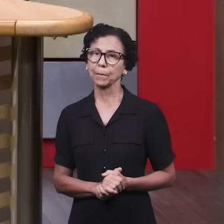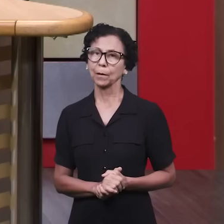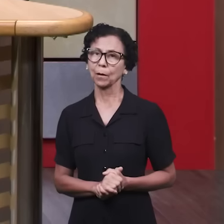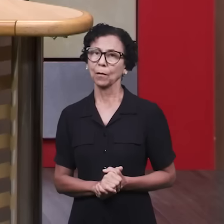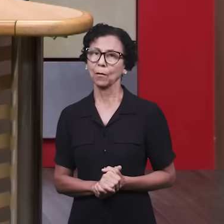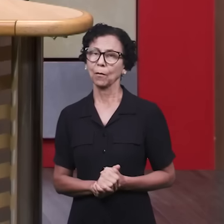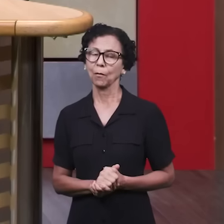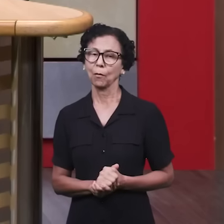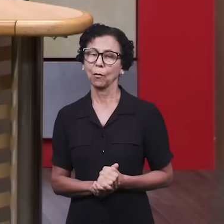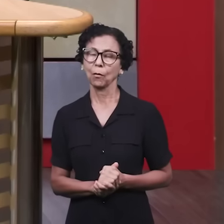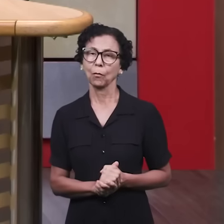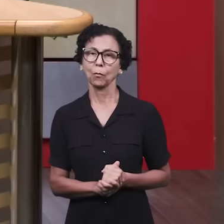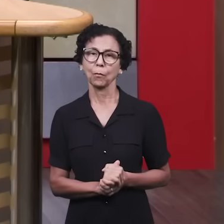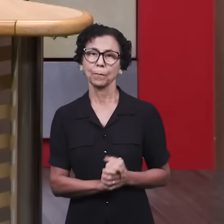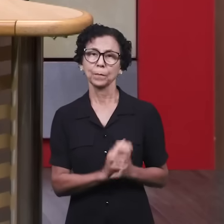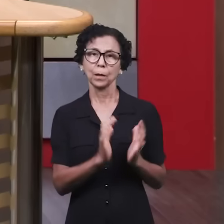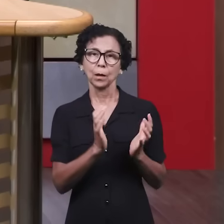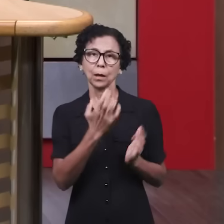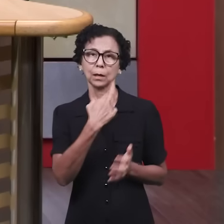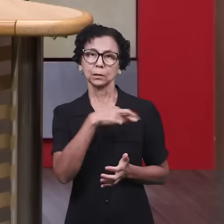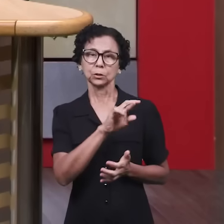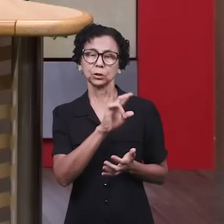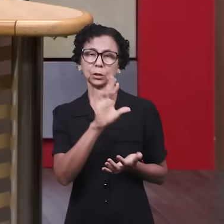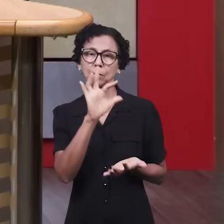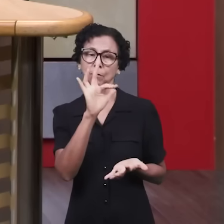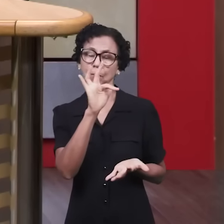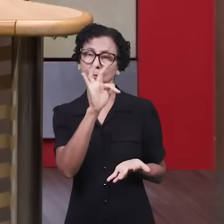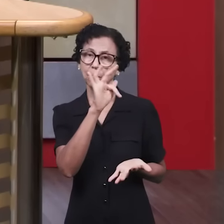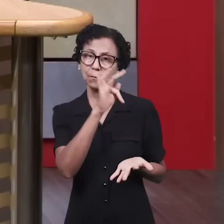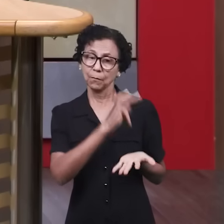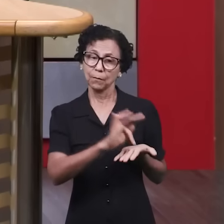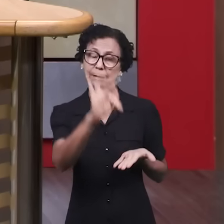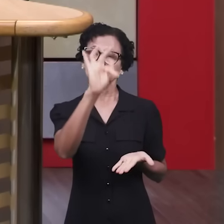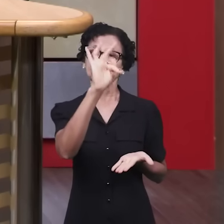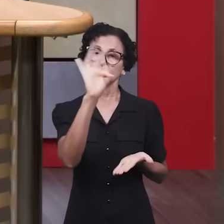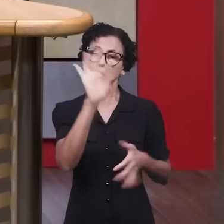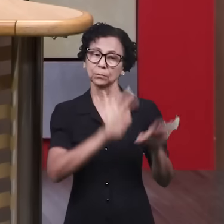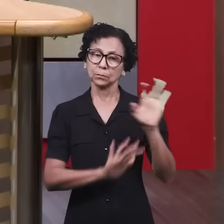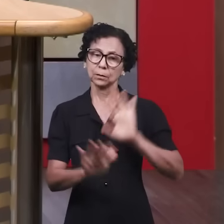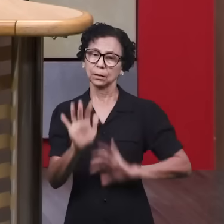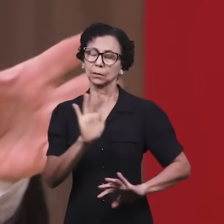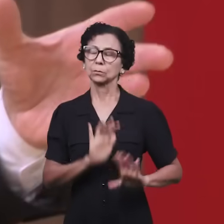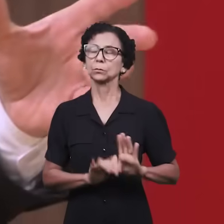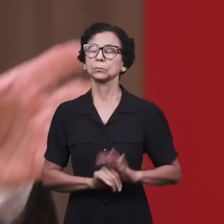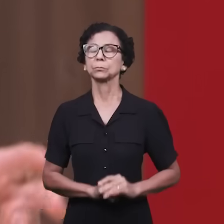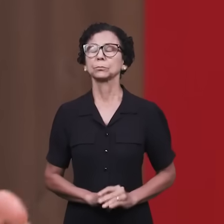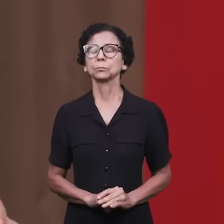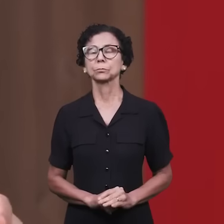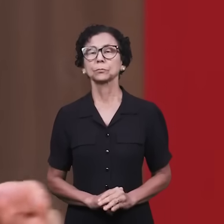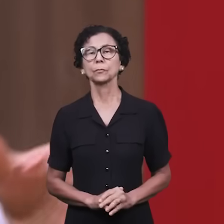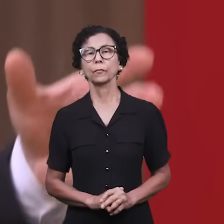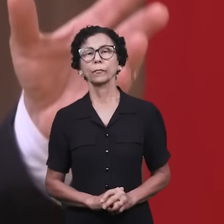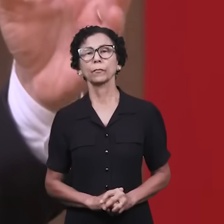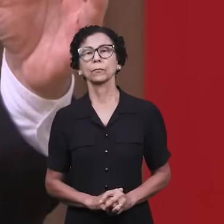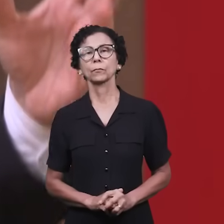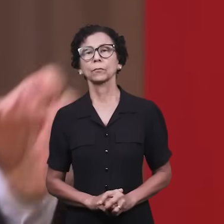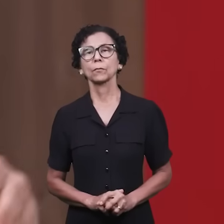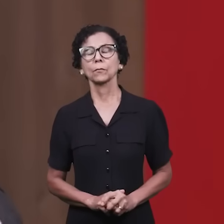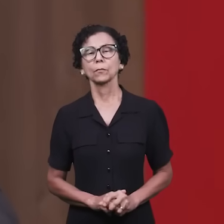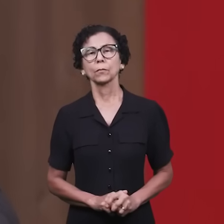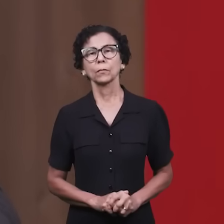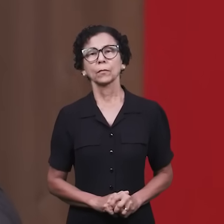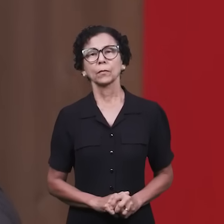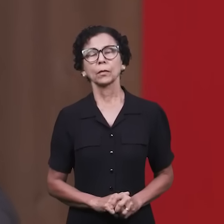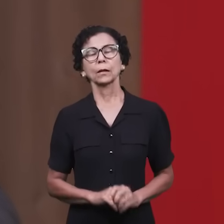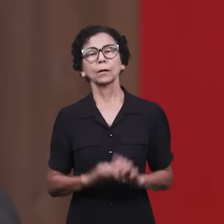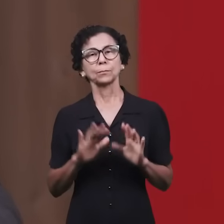vezes, para entender aquilo, senão Jesus não, peraí, deixa eu te explicar. Jesus chega a pegar na mão e é assim que o Espírito Santo faz conosco. Ele falou, meu servo, você não